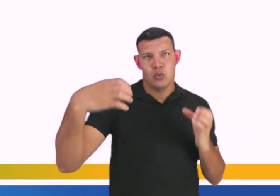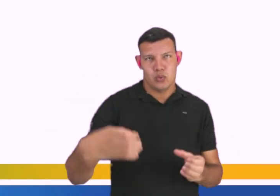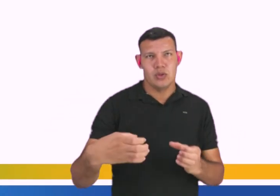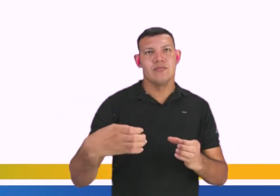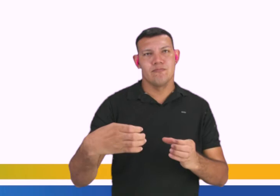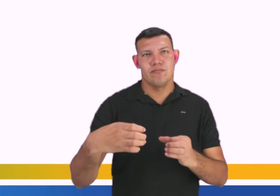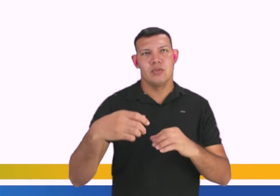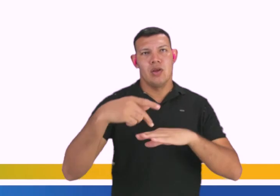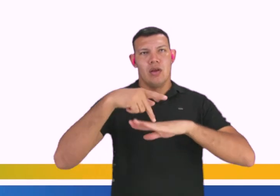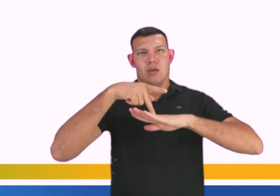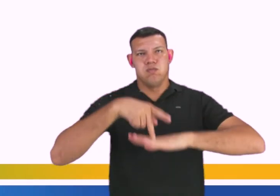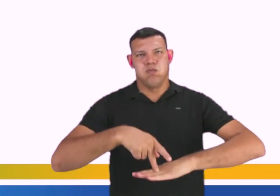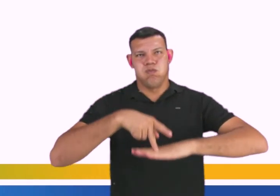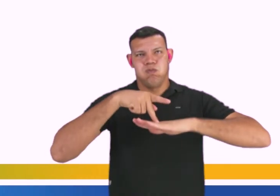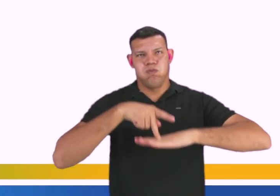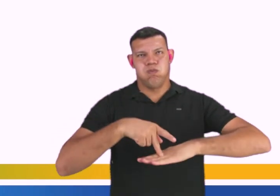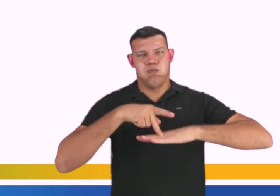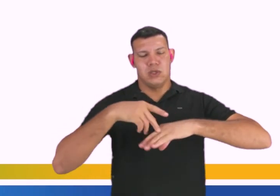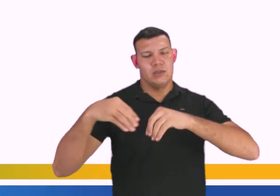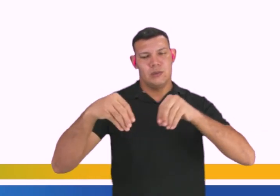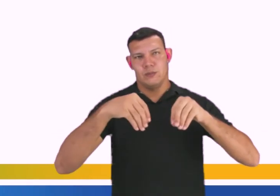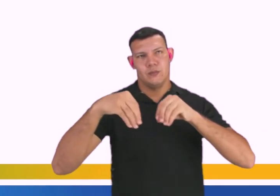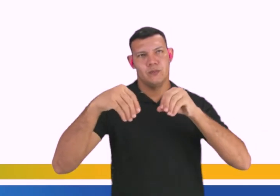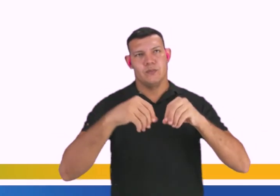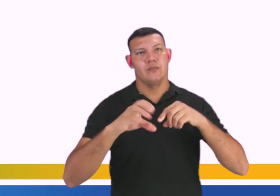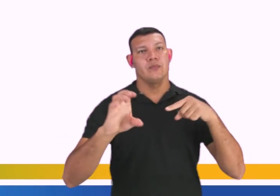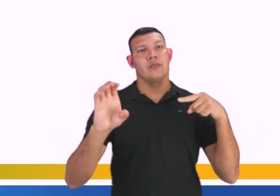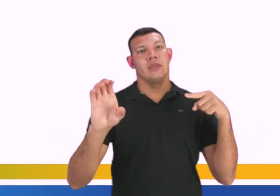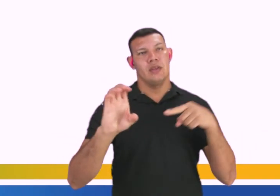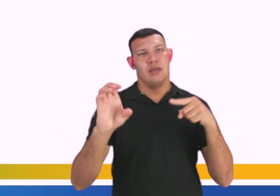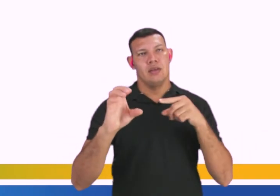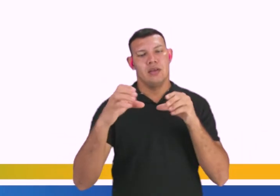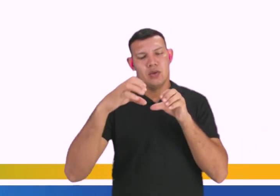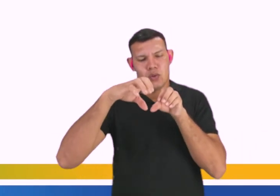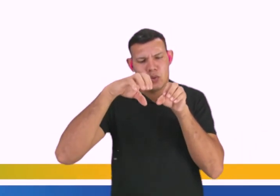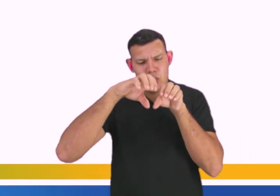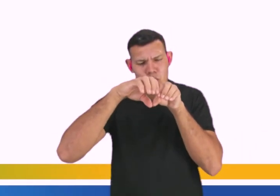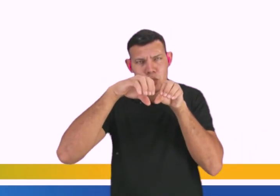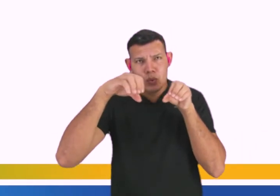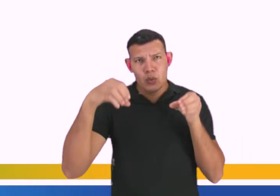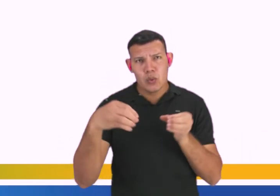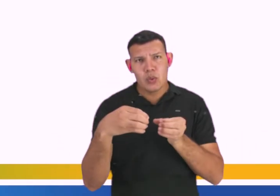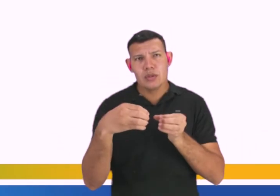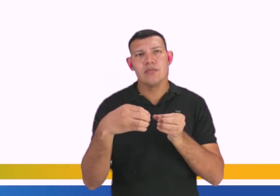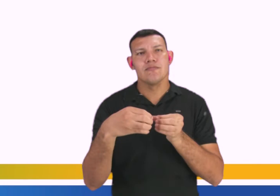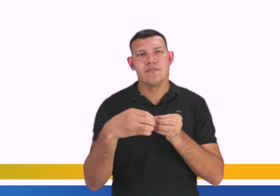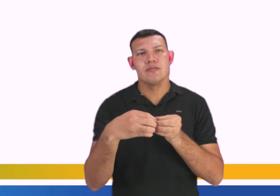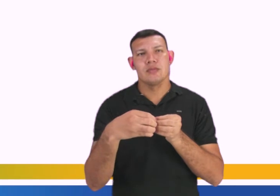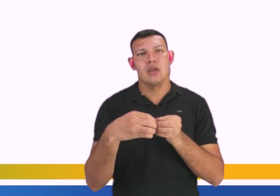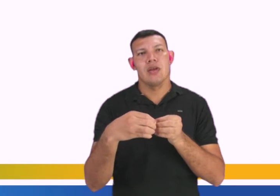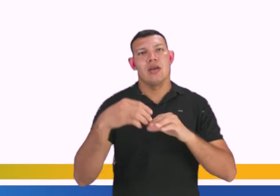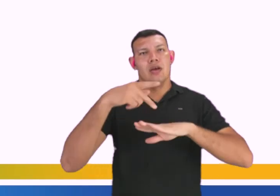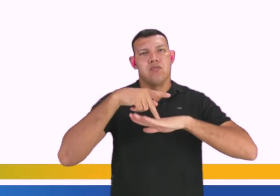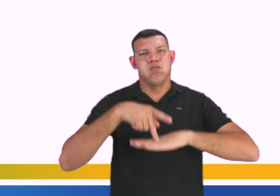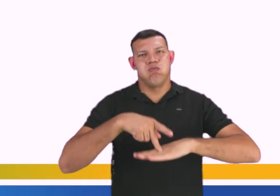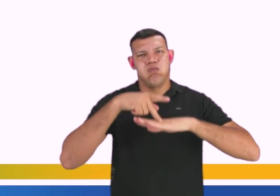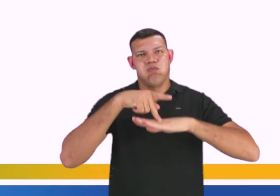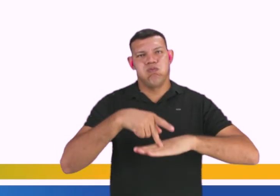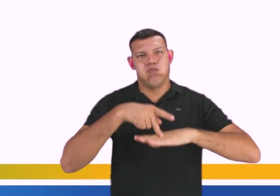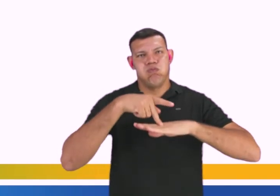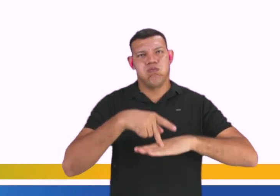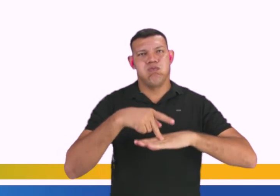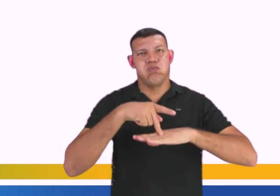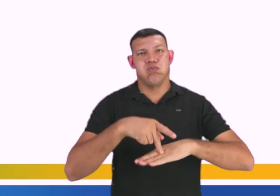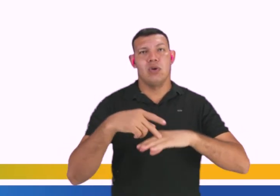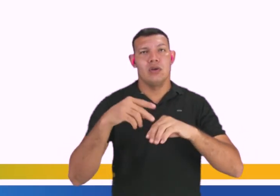solo? D. Estreitos, aumentando a pressão sobre o solo? E aí, altos, reduzindo a pressão sobre o solo. A